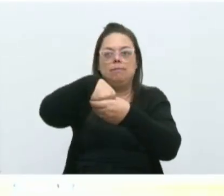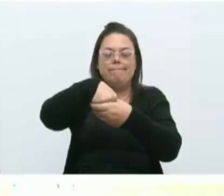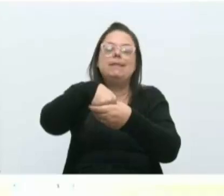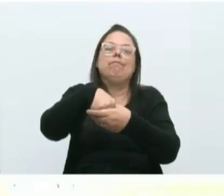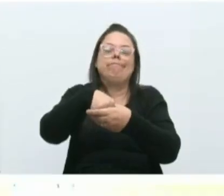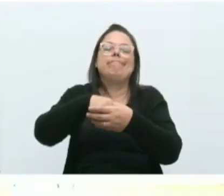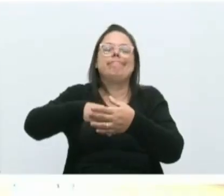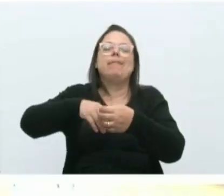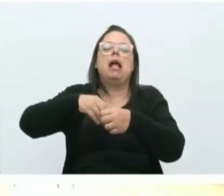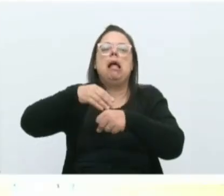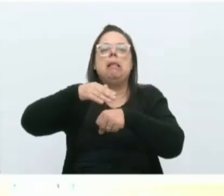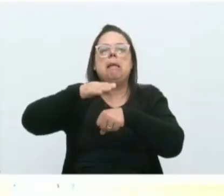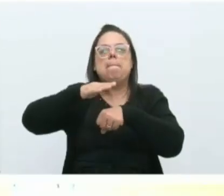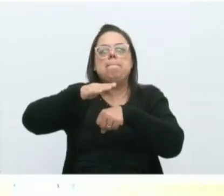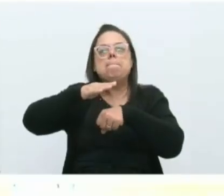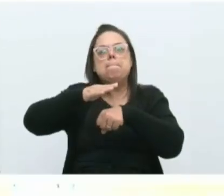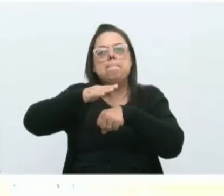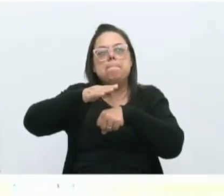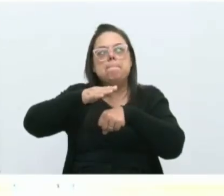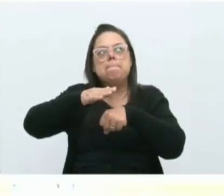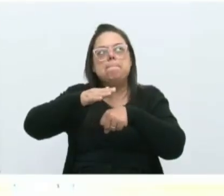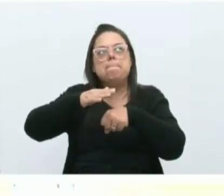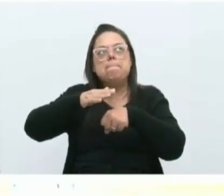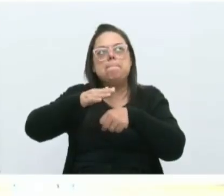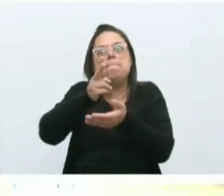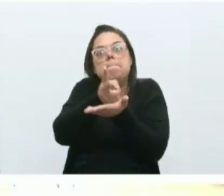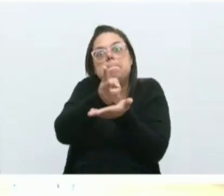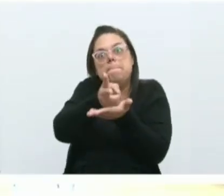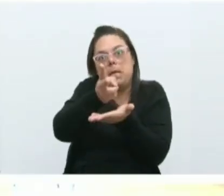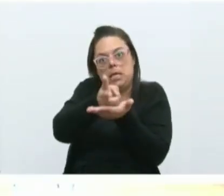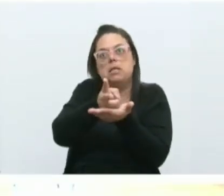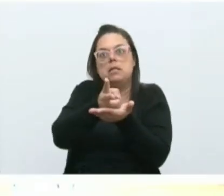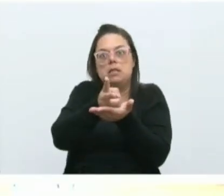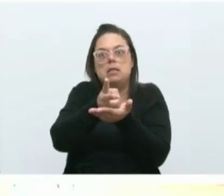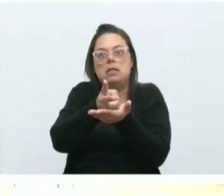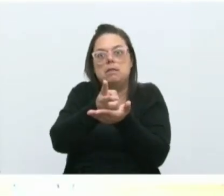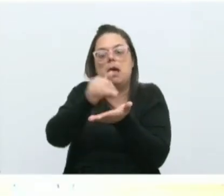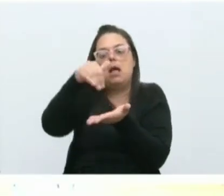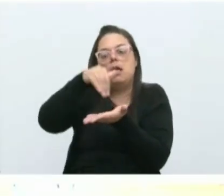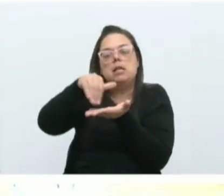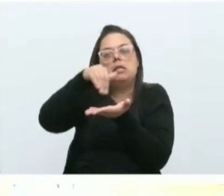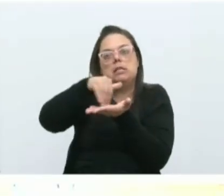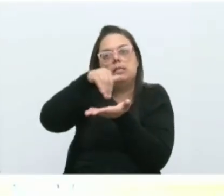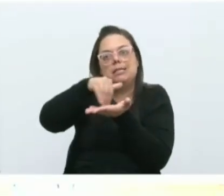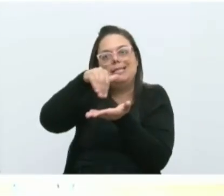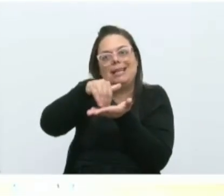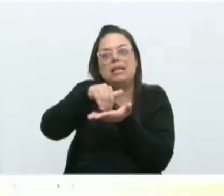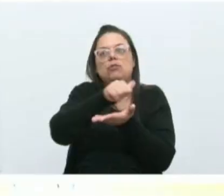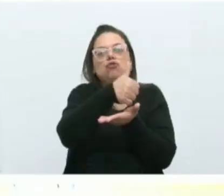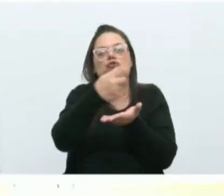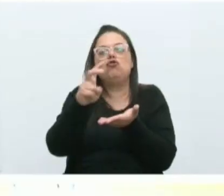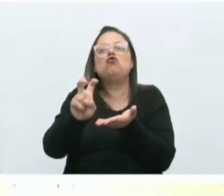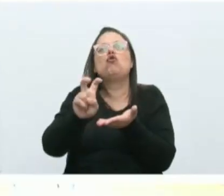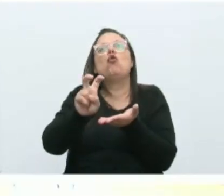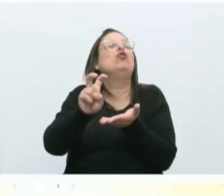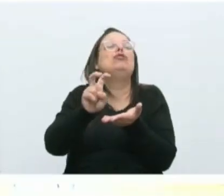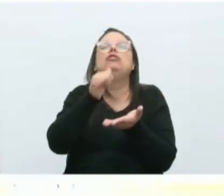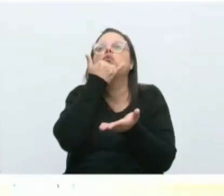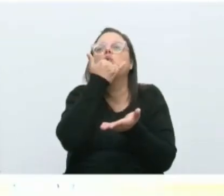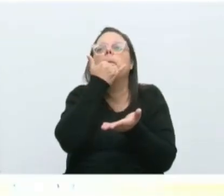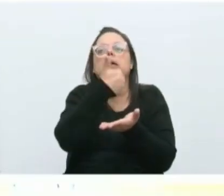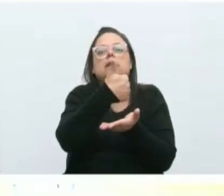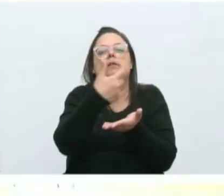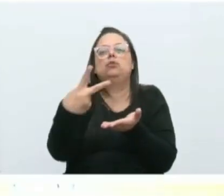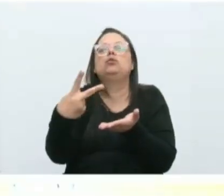mesma categoria para outra categoria, desde que dentro da mesma secretaria, de 12%. E nós